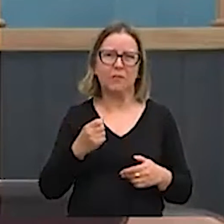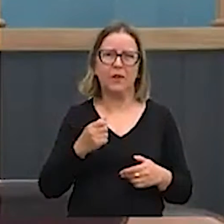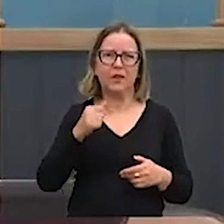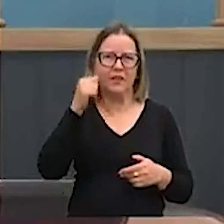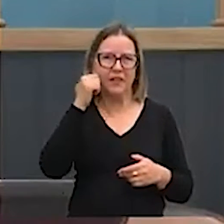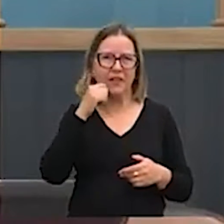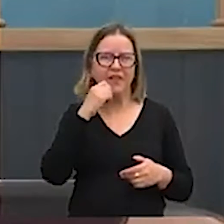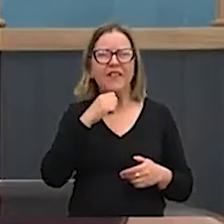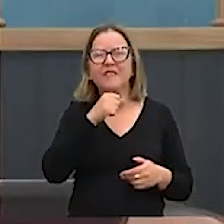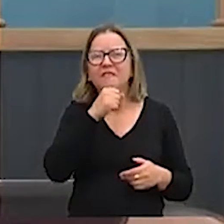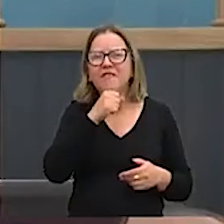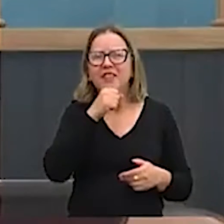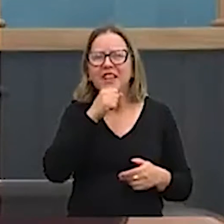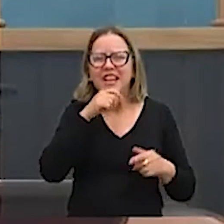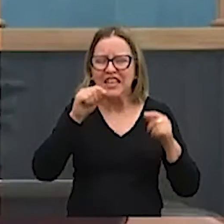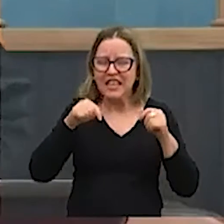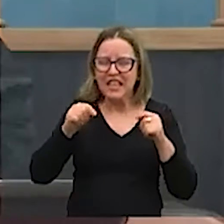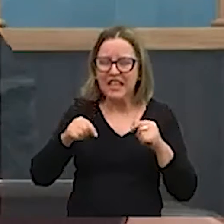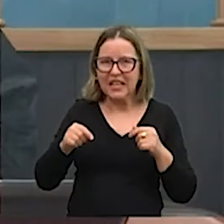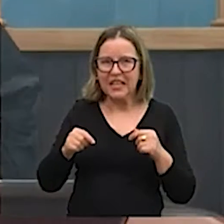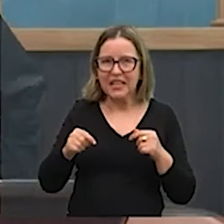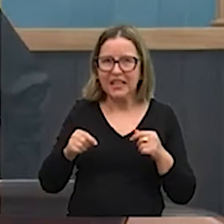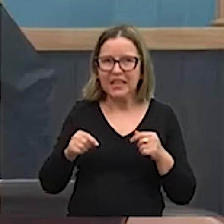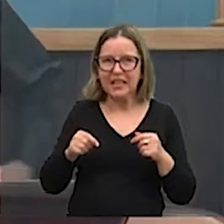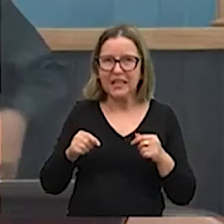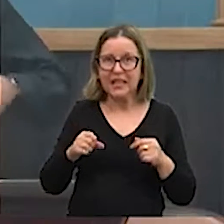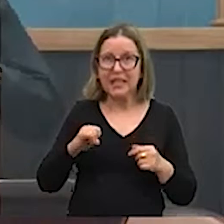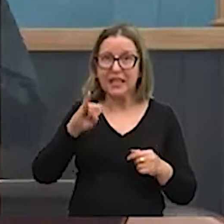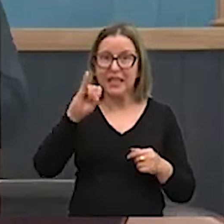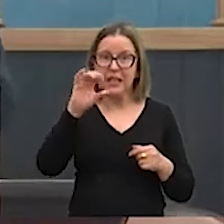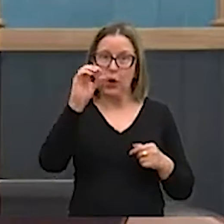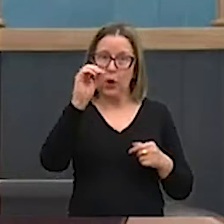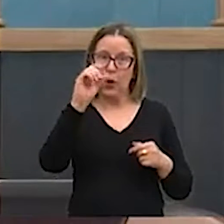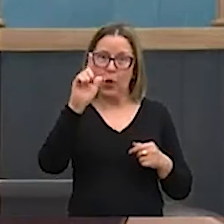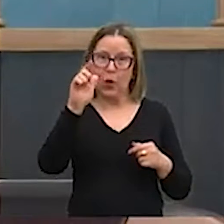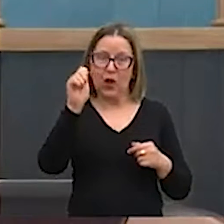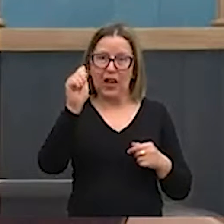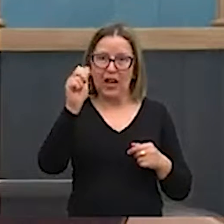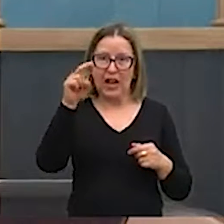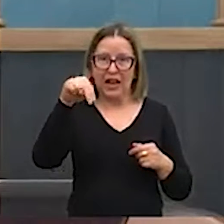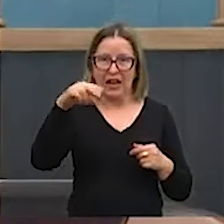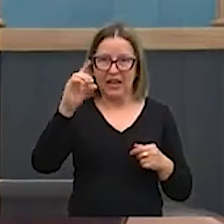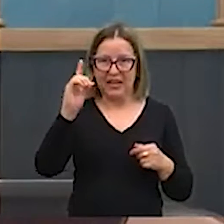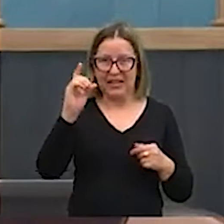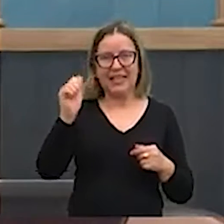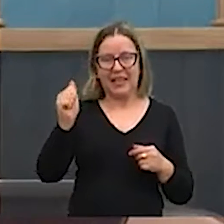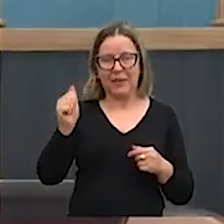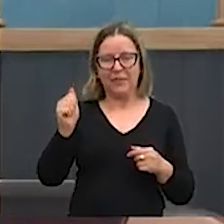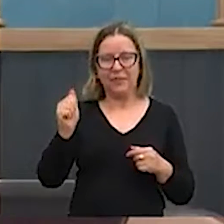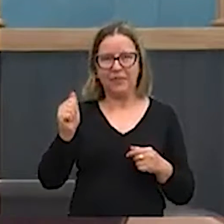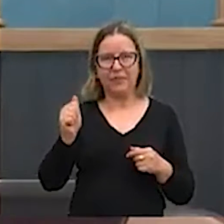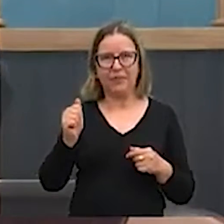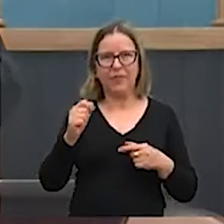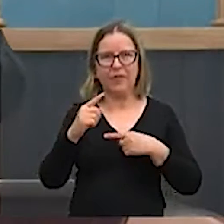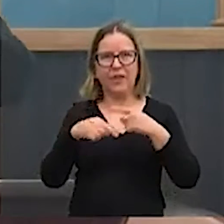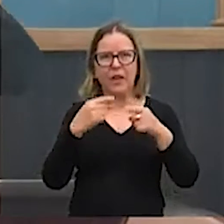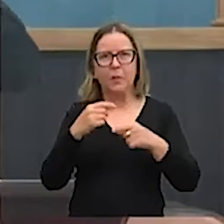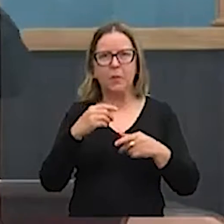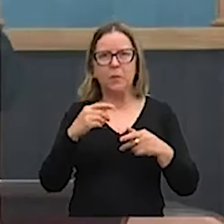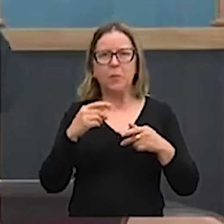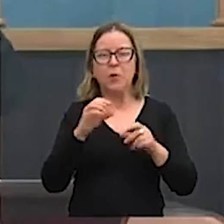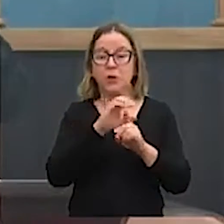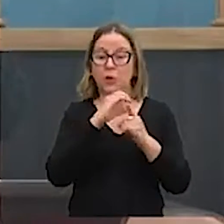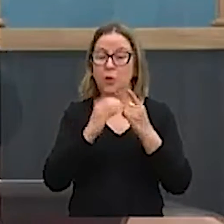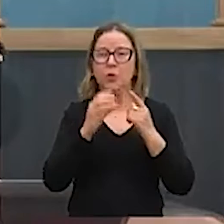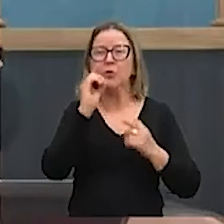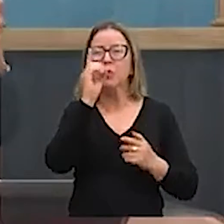igreja, fundadora, a irmã Eolanda, ela chegou um dia para mim, depois num domingo, e ela disse: